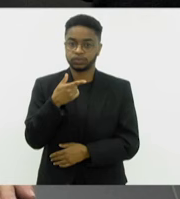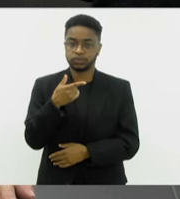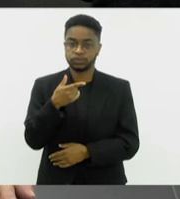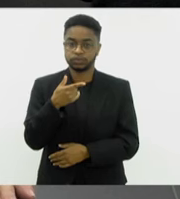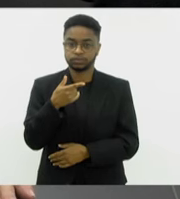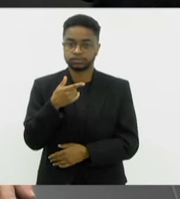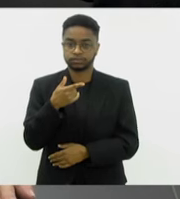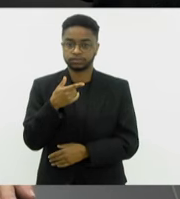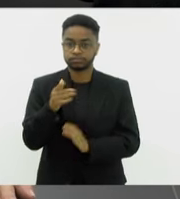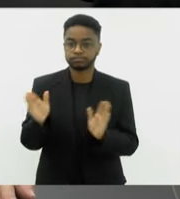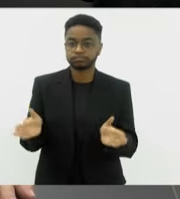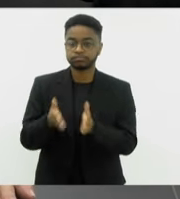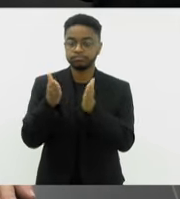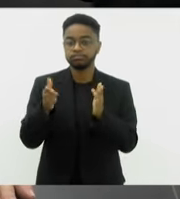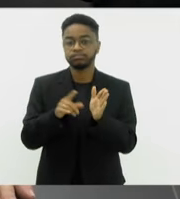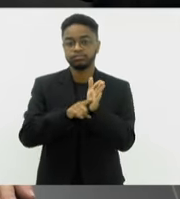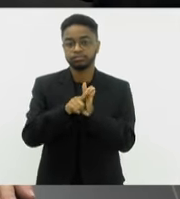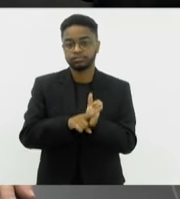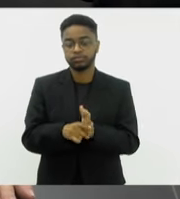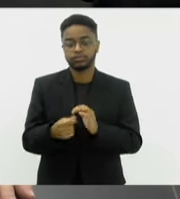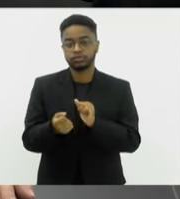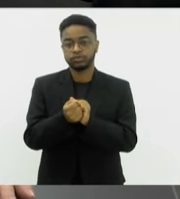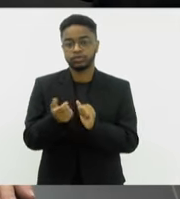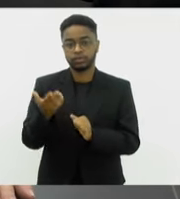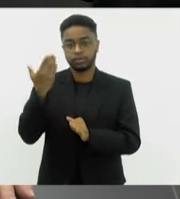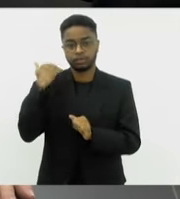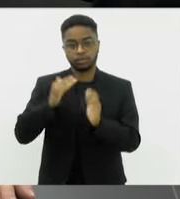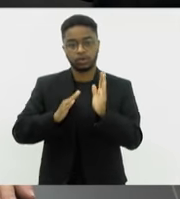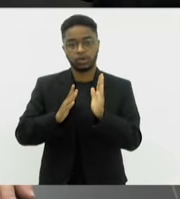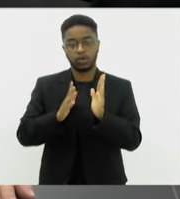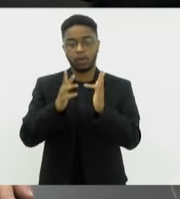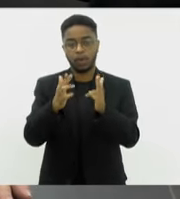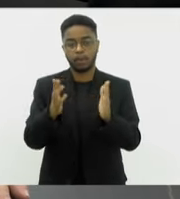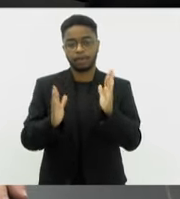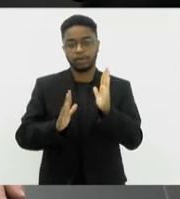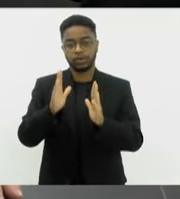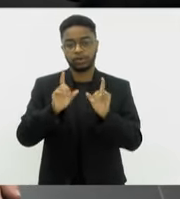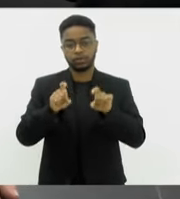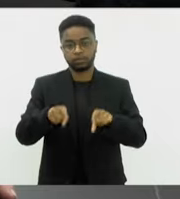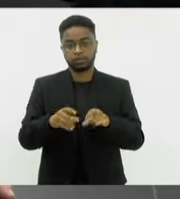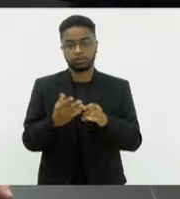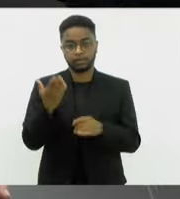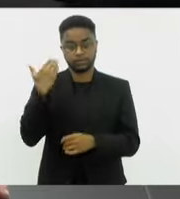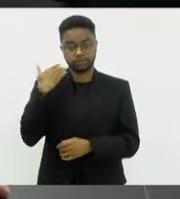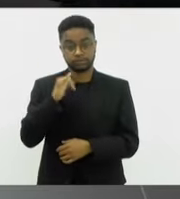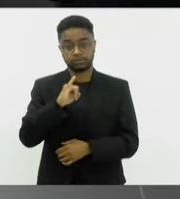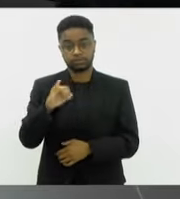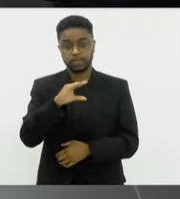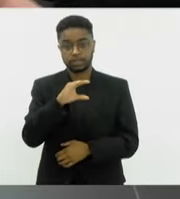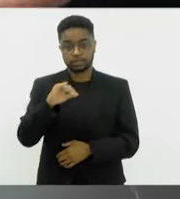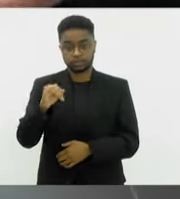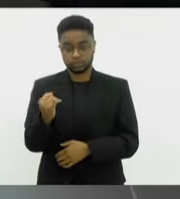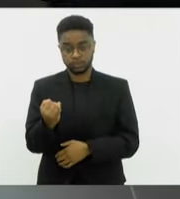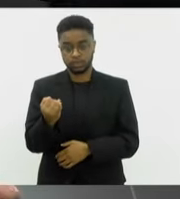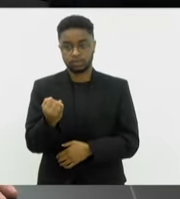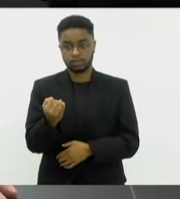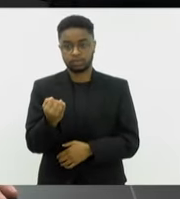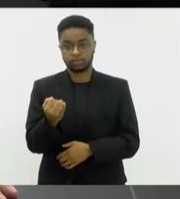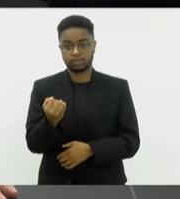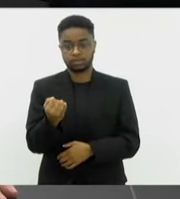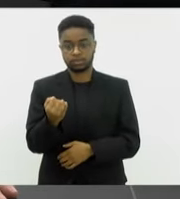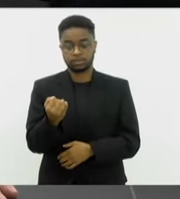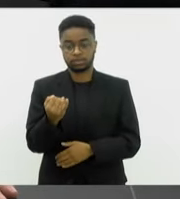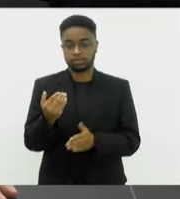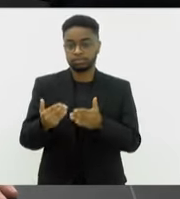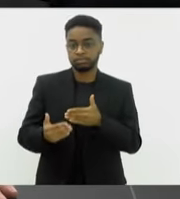mais promover auditorias como fiz nas legislaturas passadas. Então, se a CCJ, a